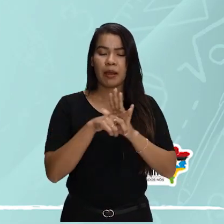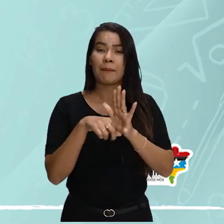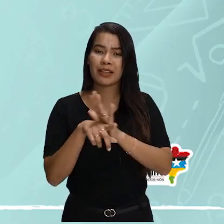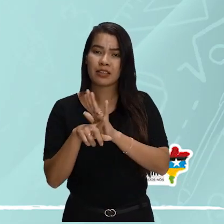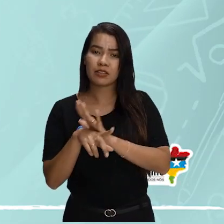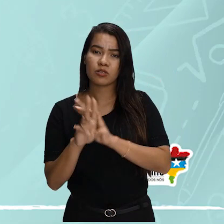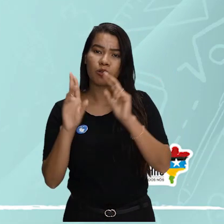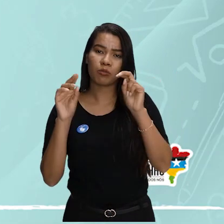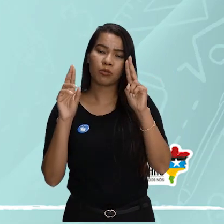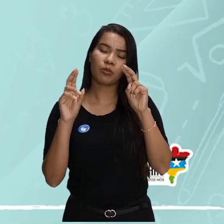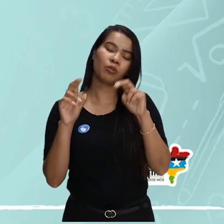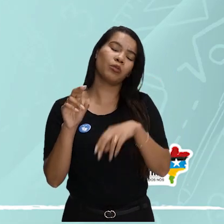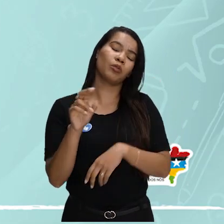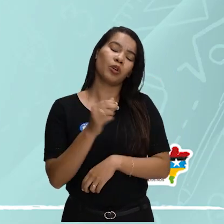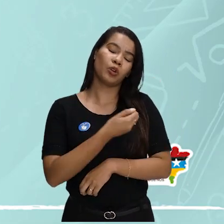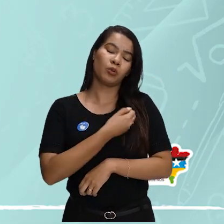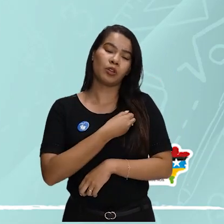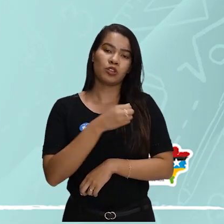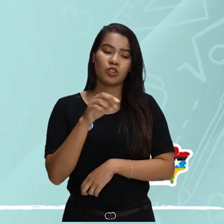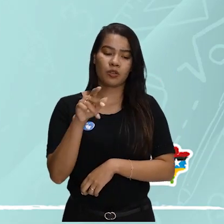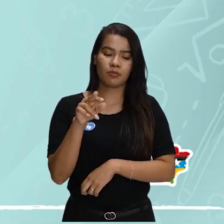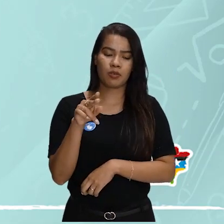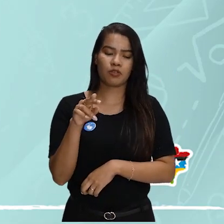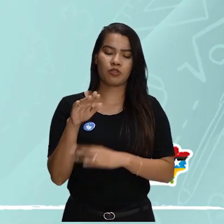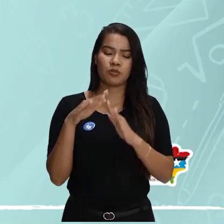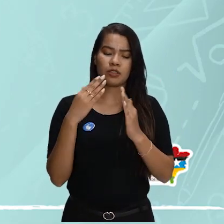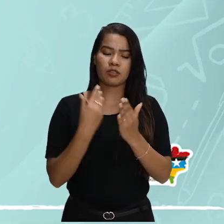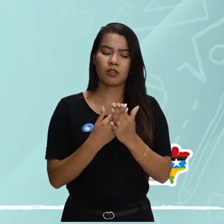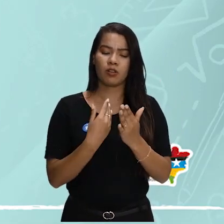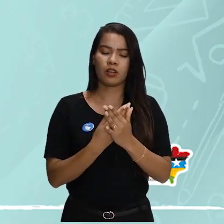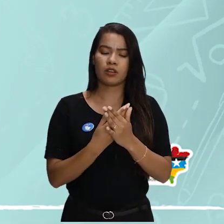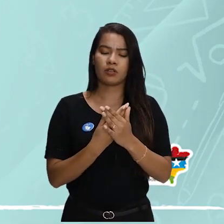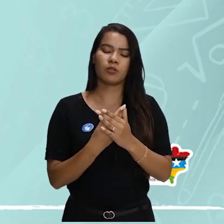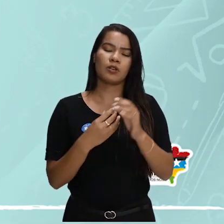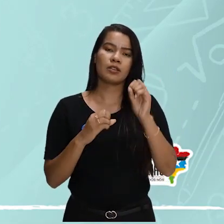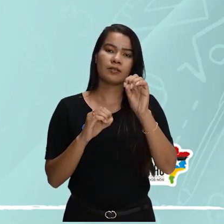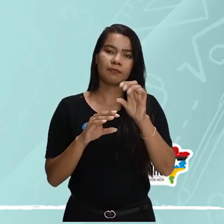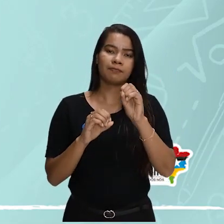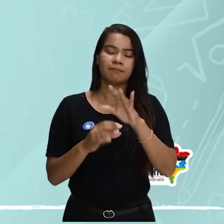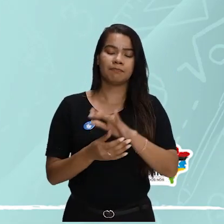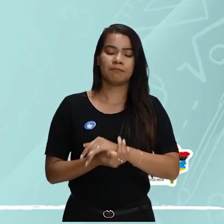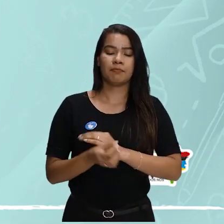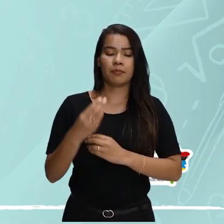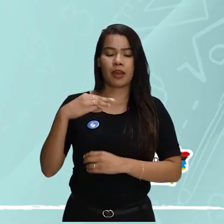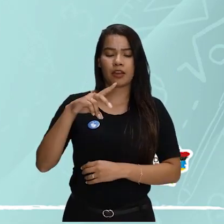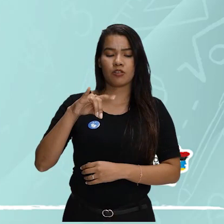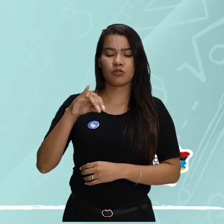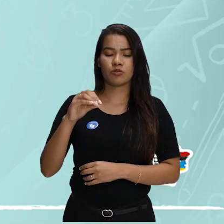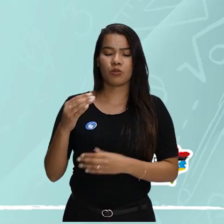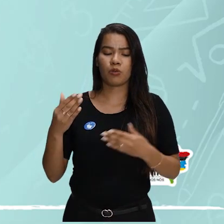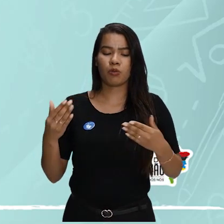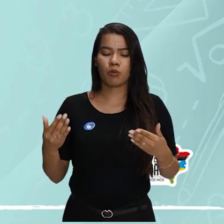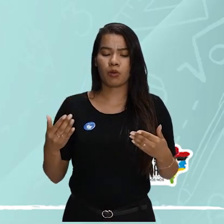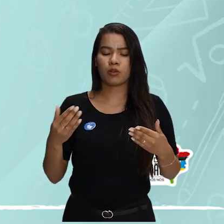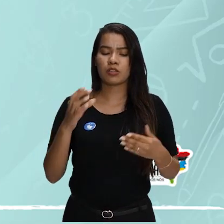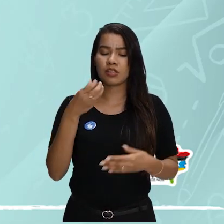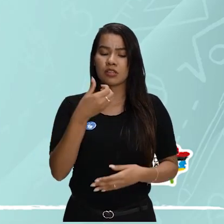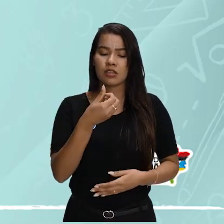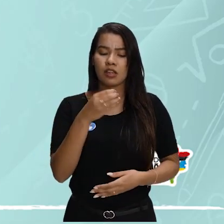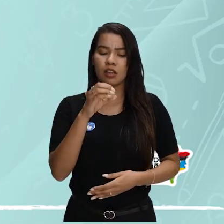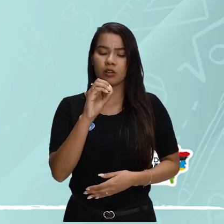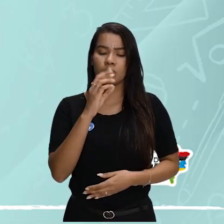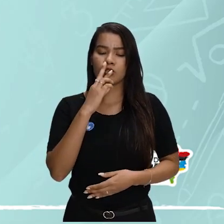escola. Para isso, preparou-se um questionário para 60 alunos responderem. Diante dessas